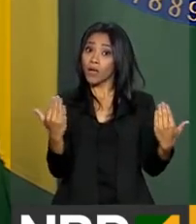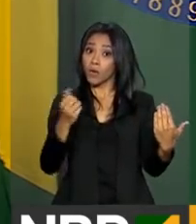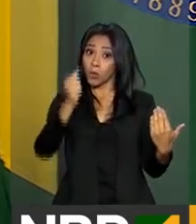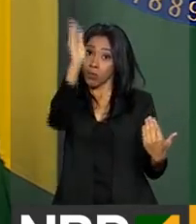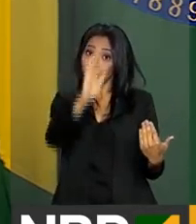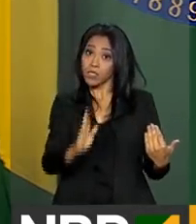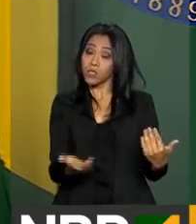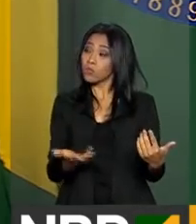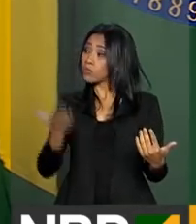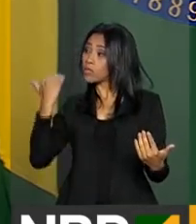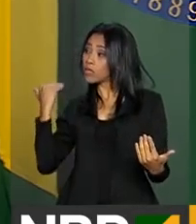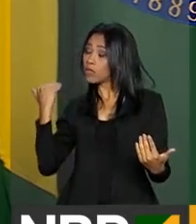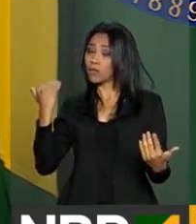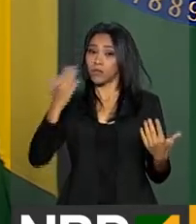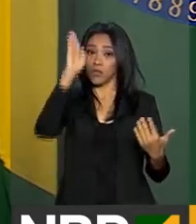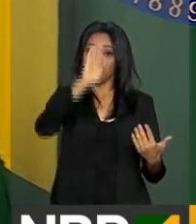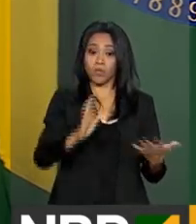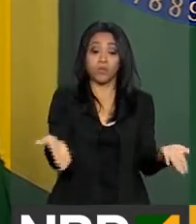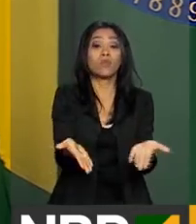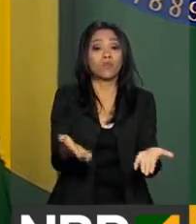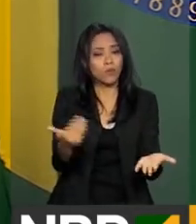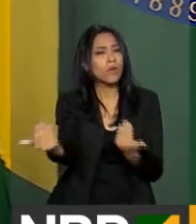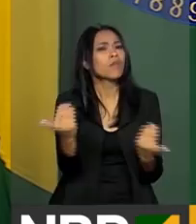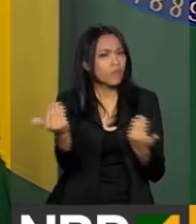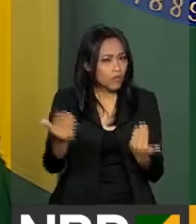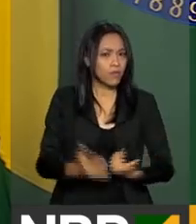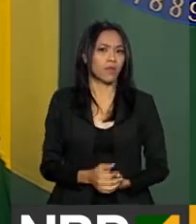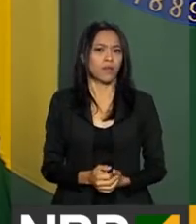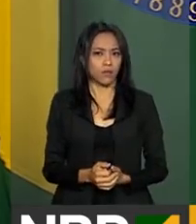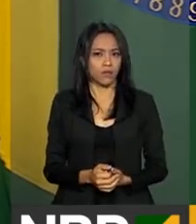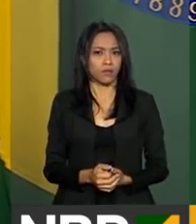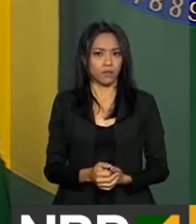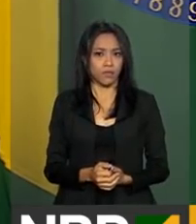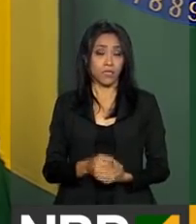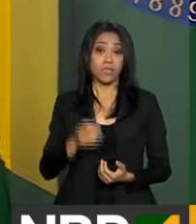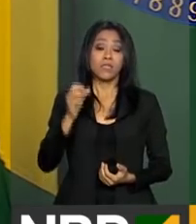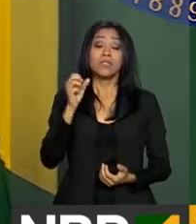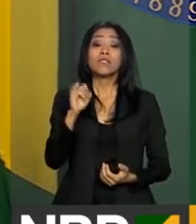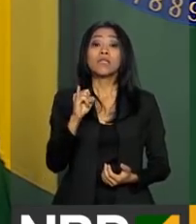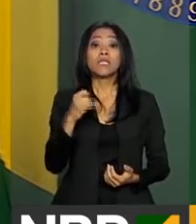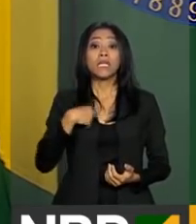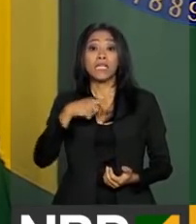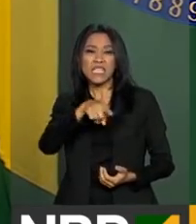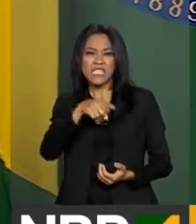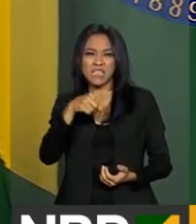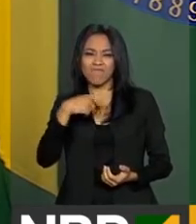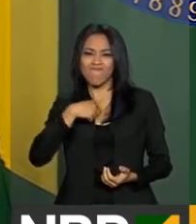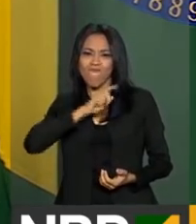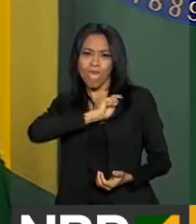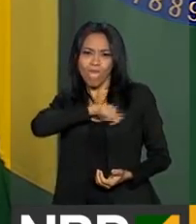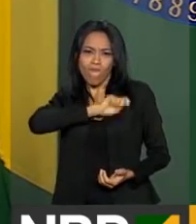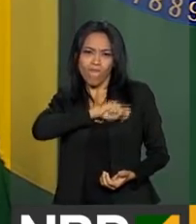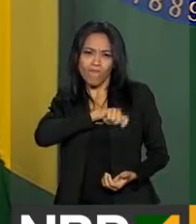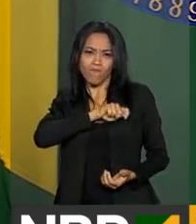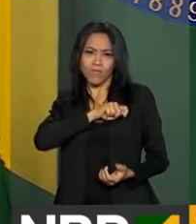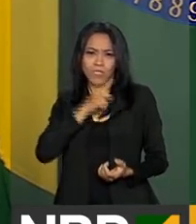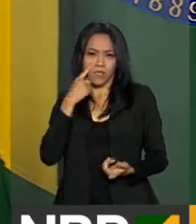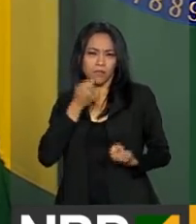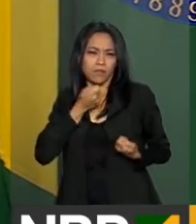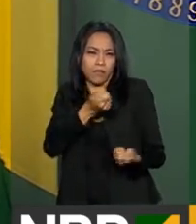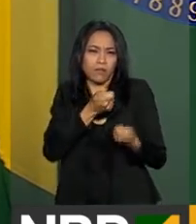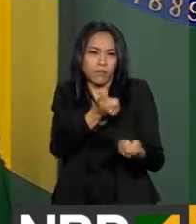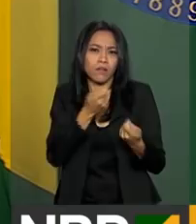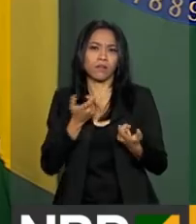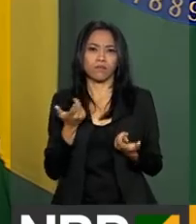que o brasil de hoje sem embargo dessa tentativa criminosa de tentar